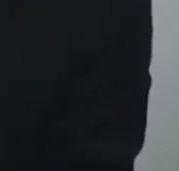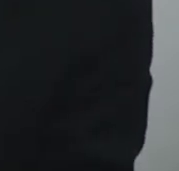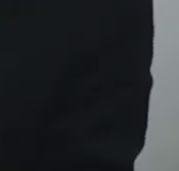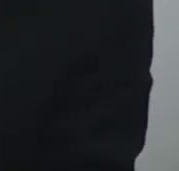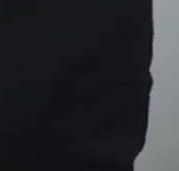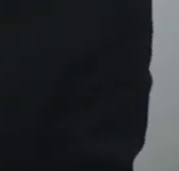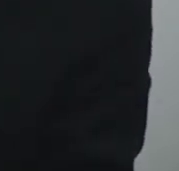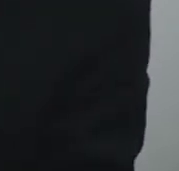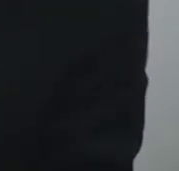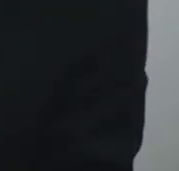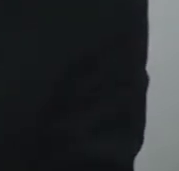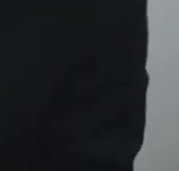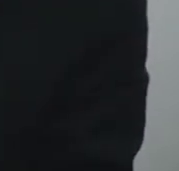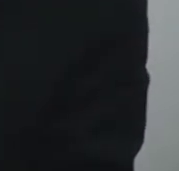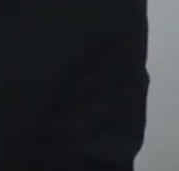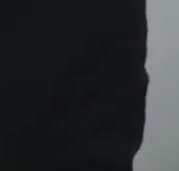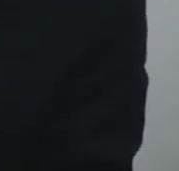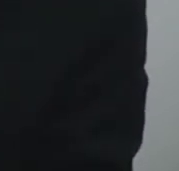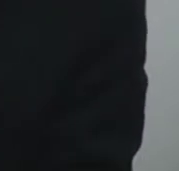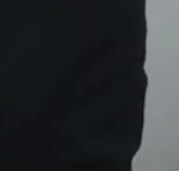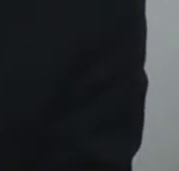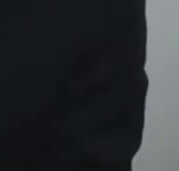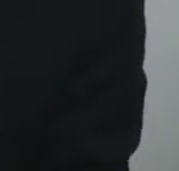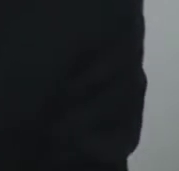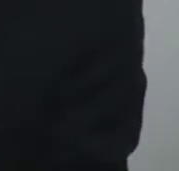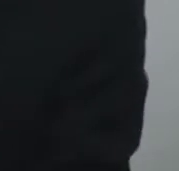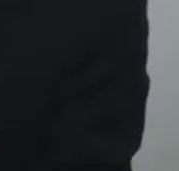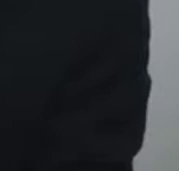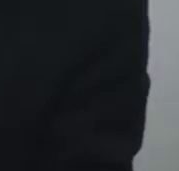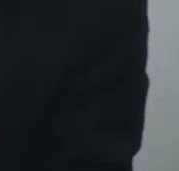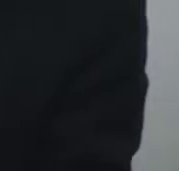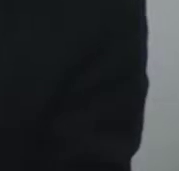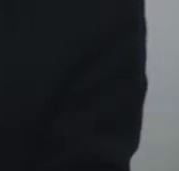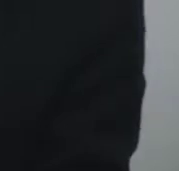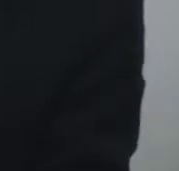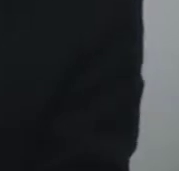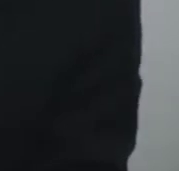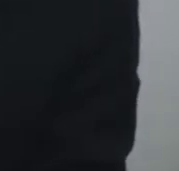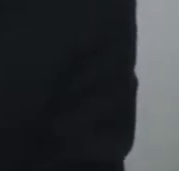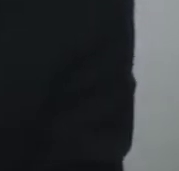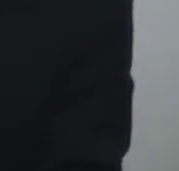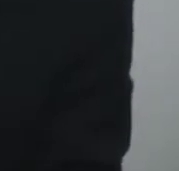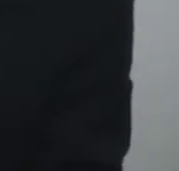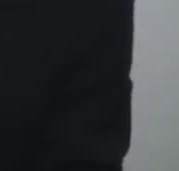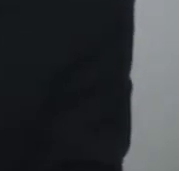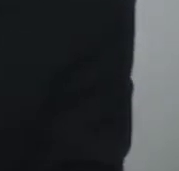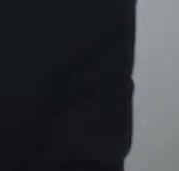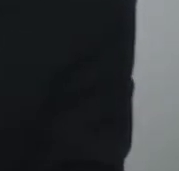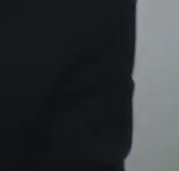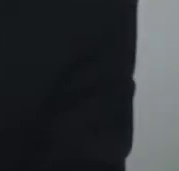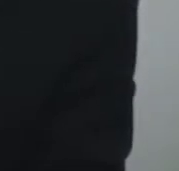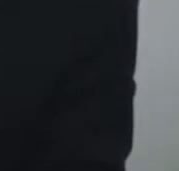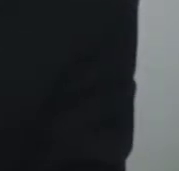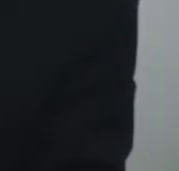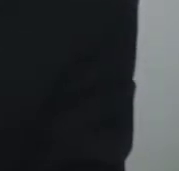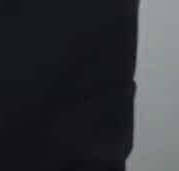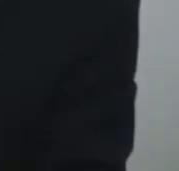requerimento interessante. Eu acredito que, infelizmente, a maioria das academias não tem